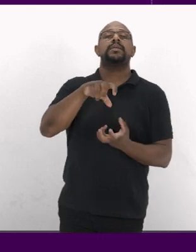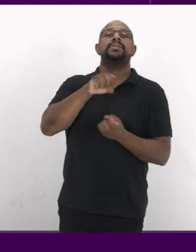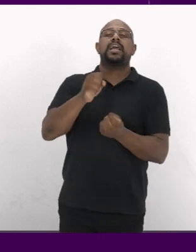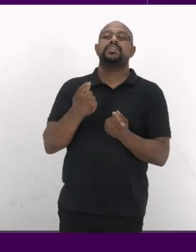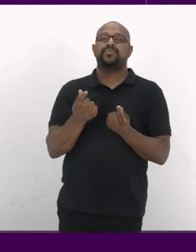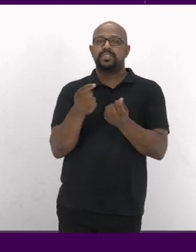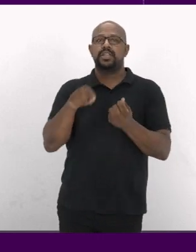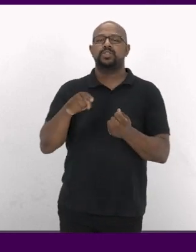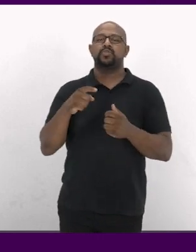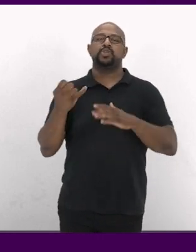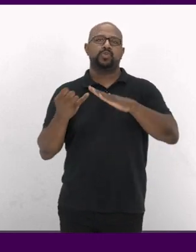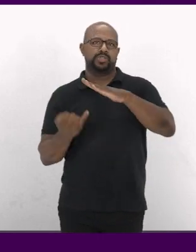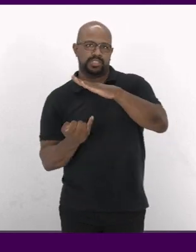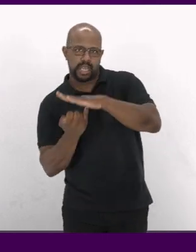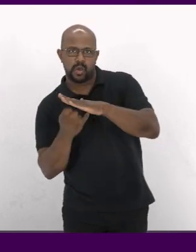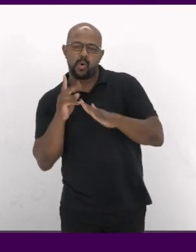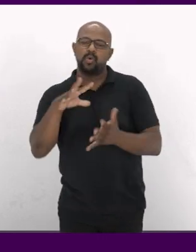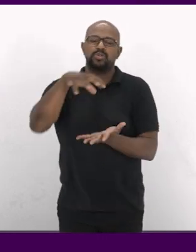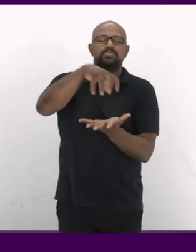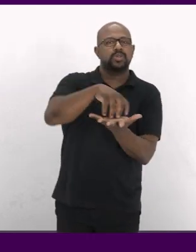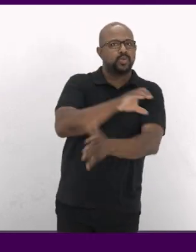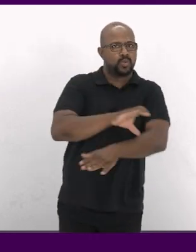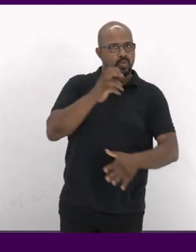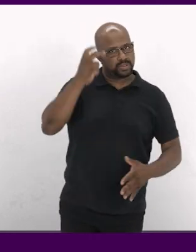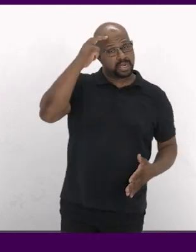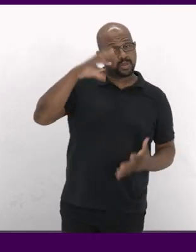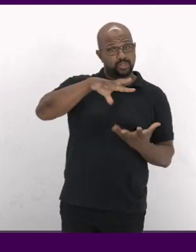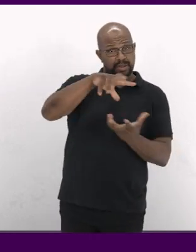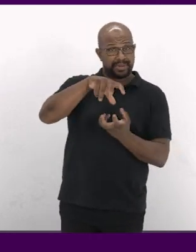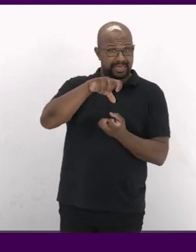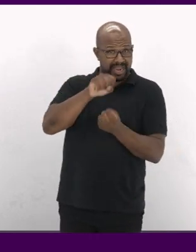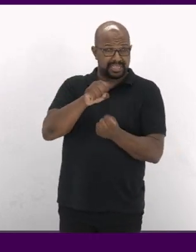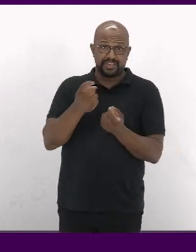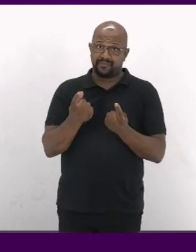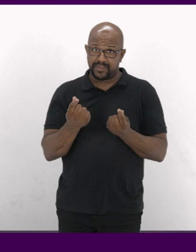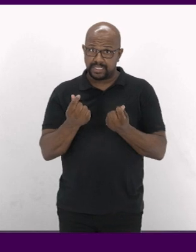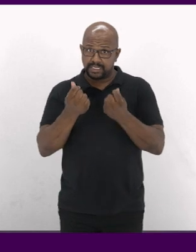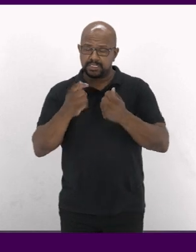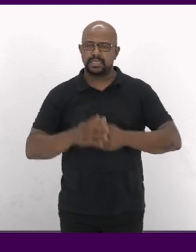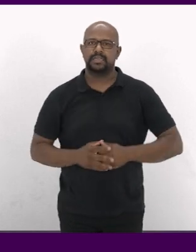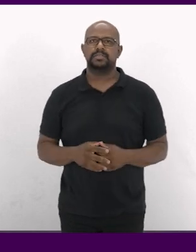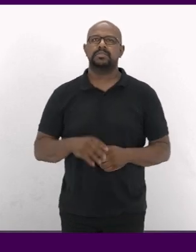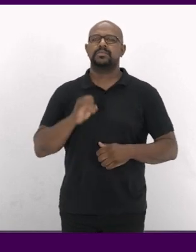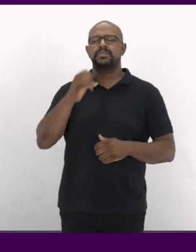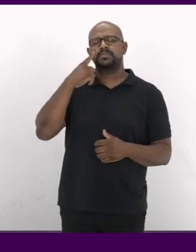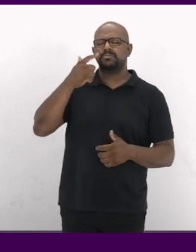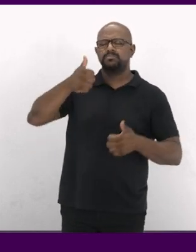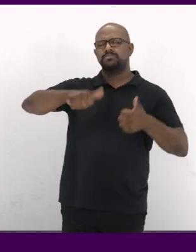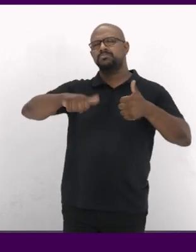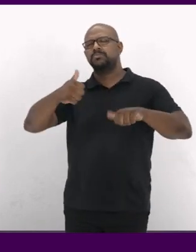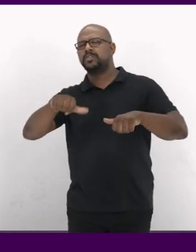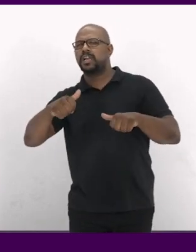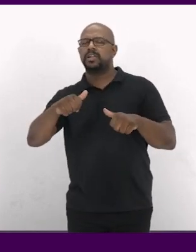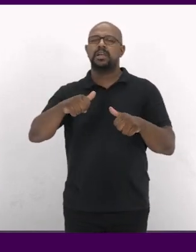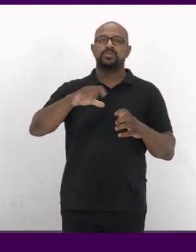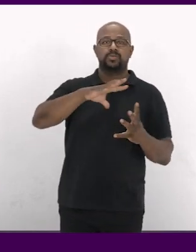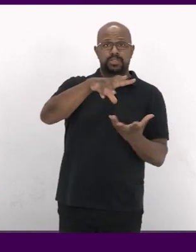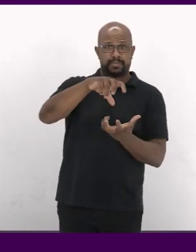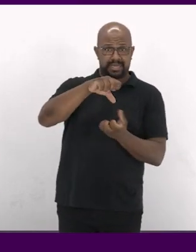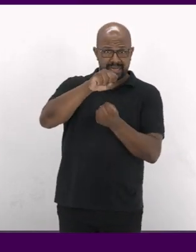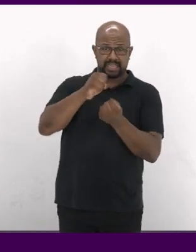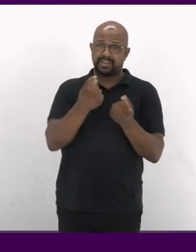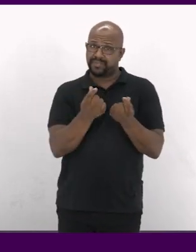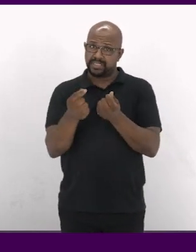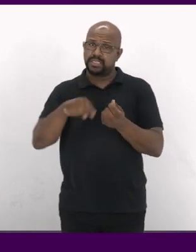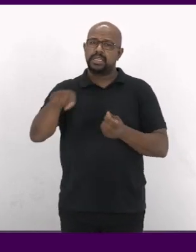de uma instituição ou de um equipamento cultural. Sustentabilidade financeira. Quando se pretende avaliar a sustentabilidade